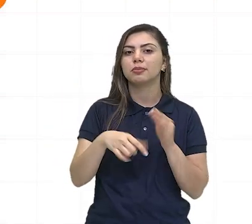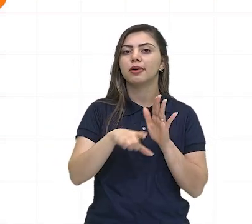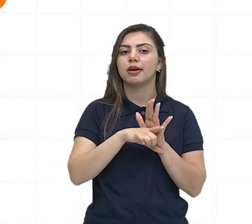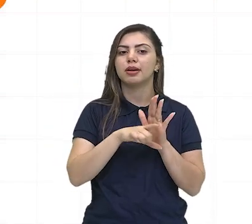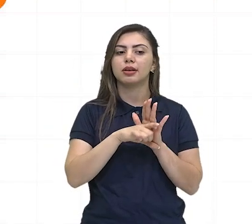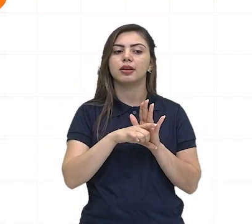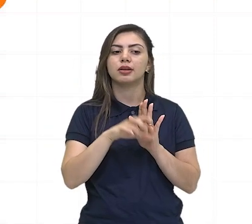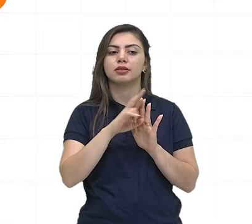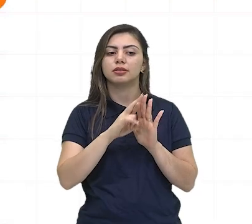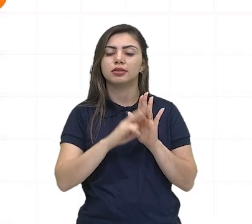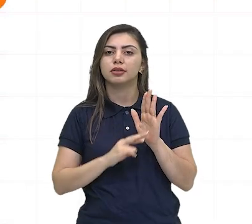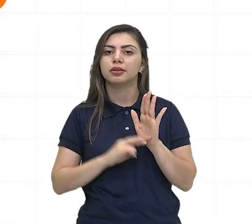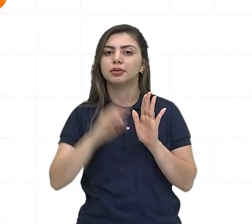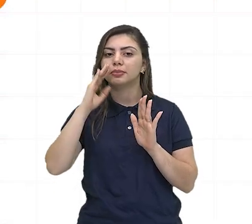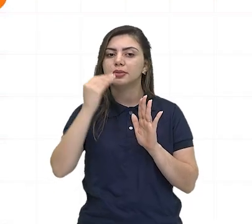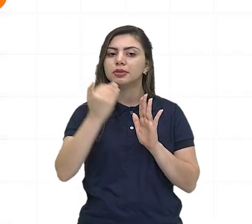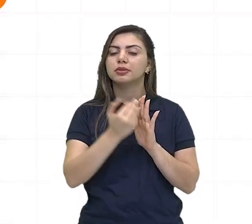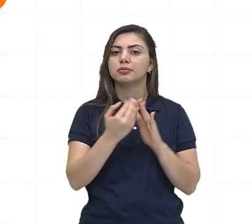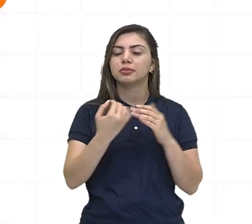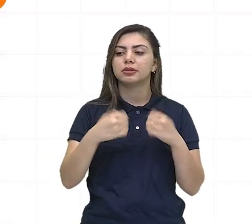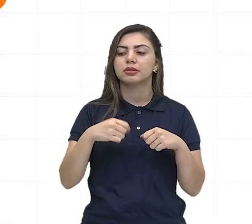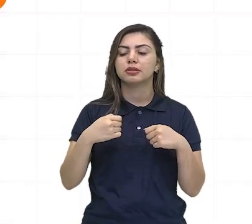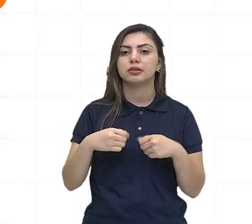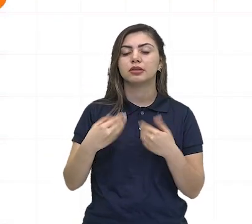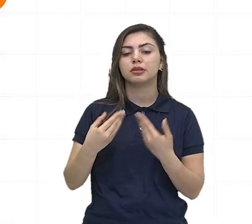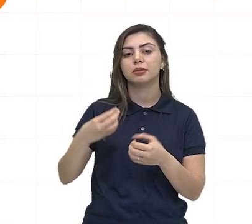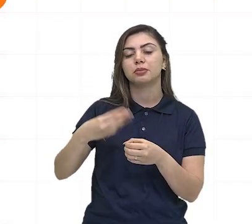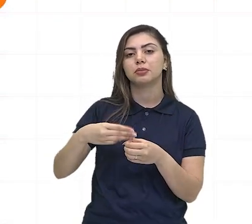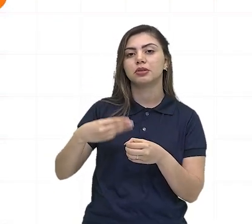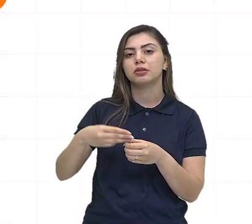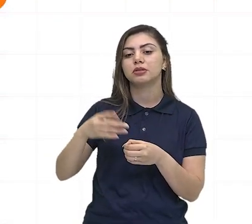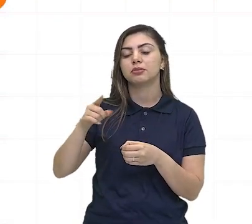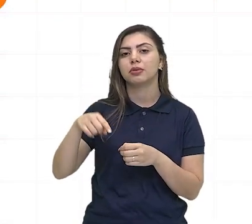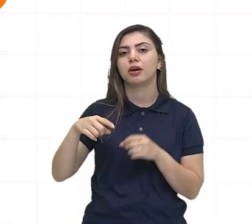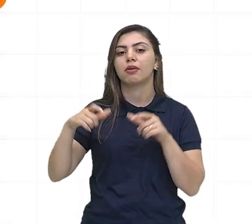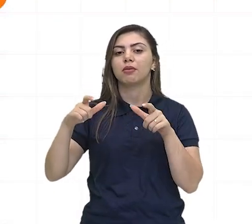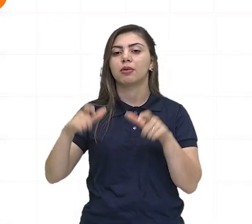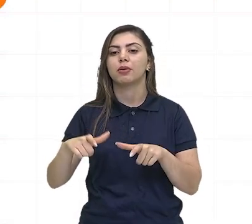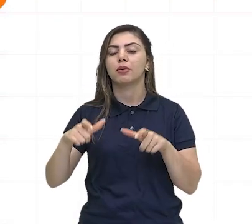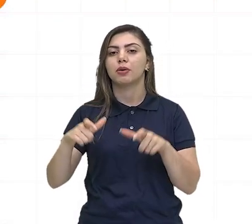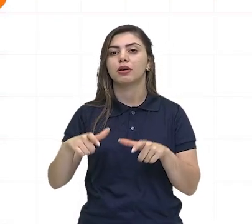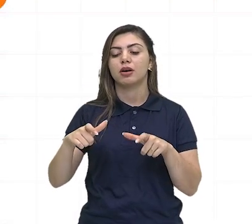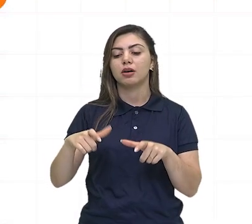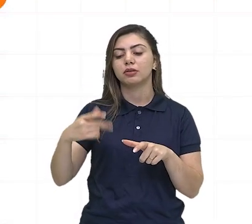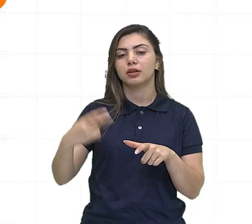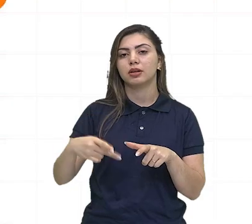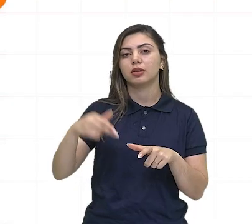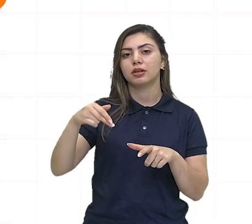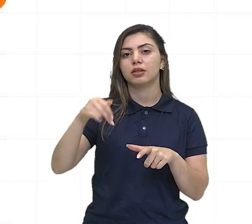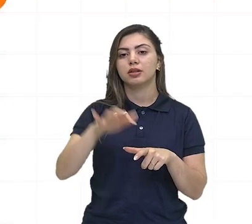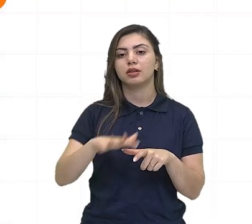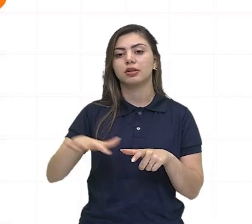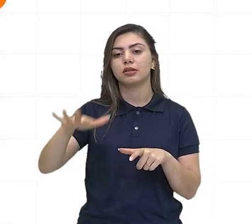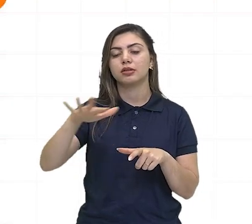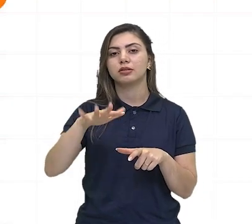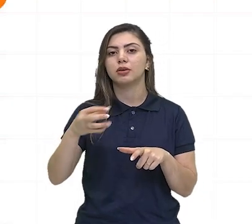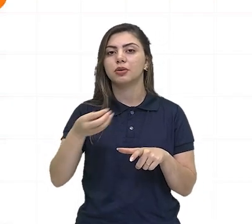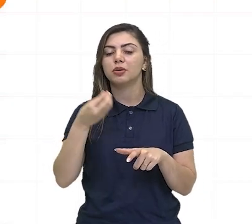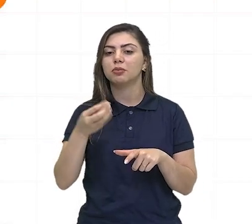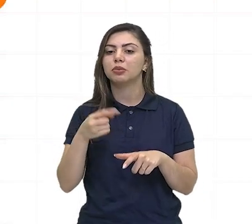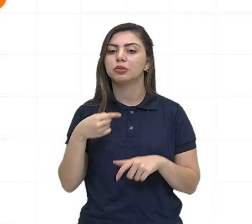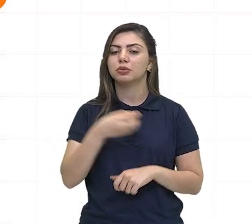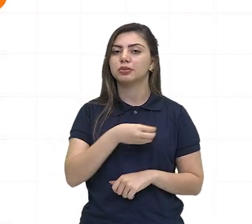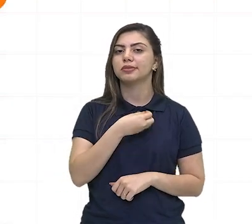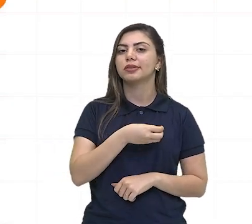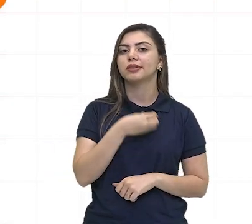leis. Então, o município ele é exatamente aquele local do território nacional onde ocorre a maior parte da nossa